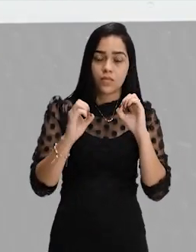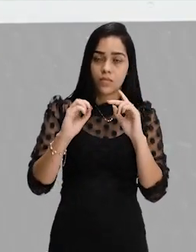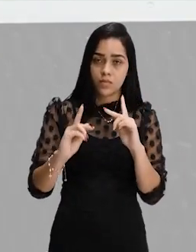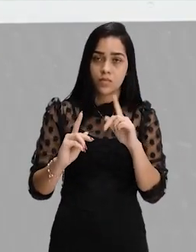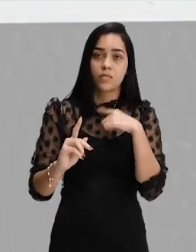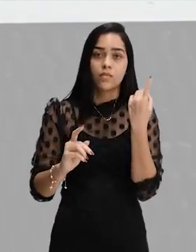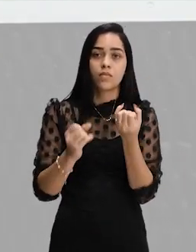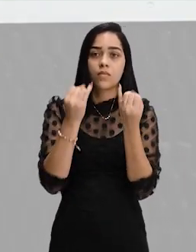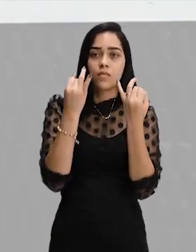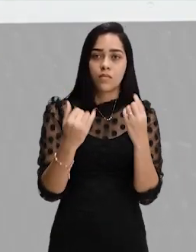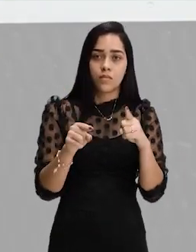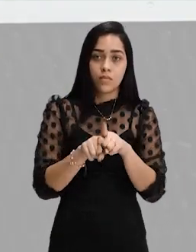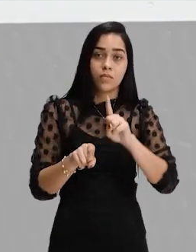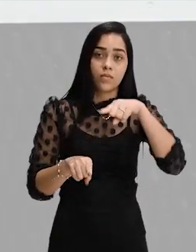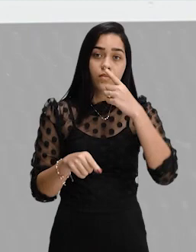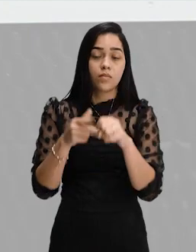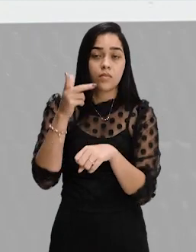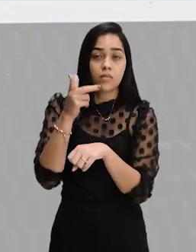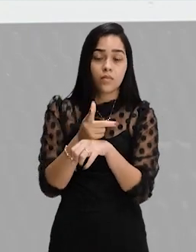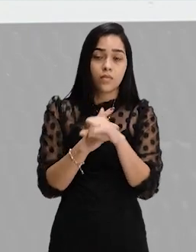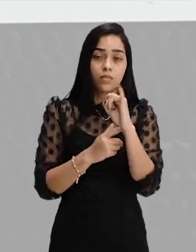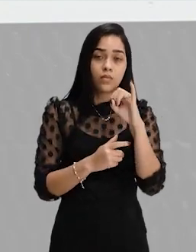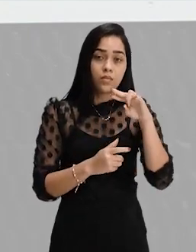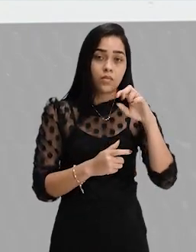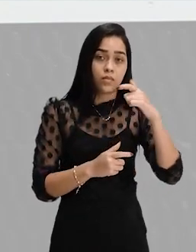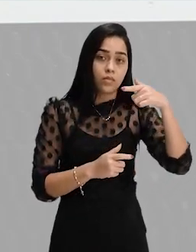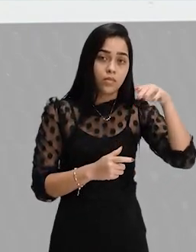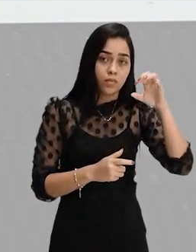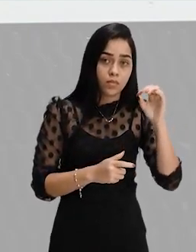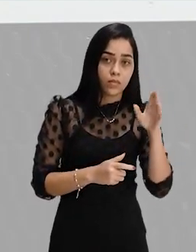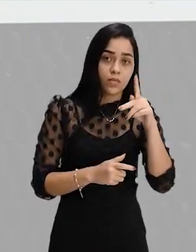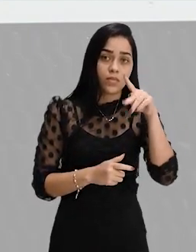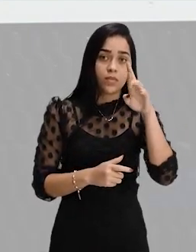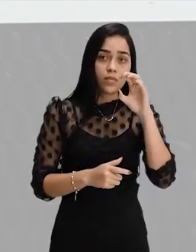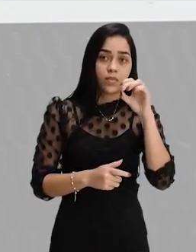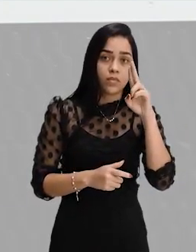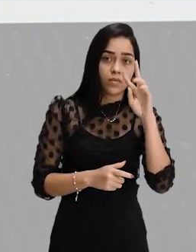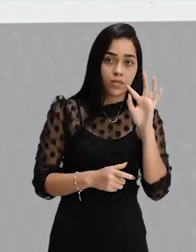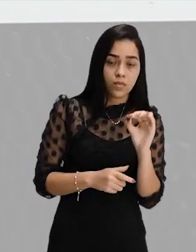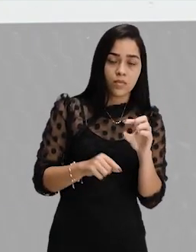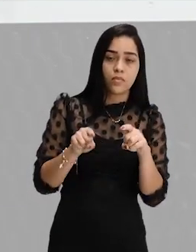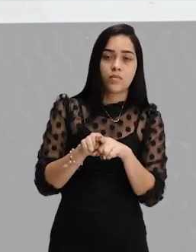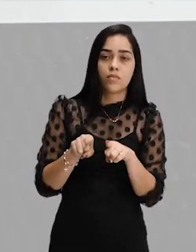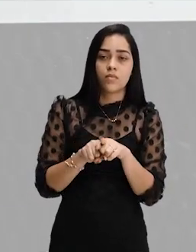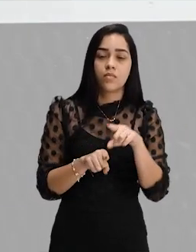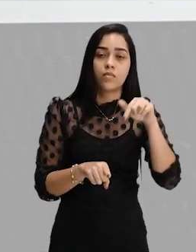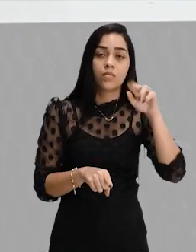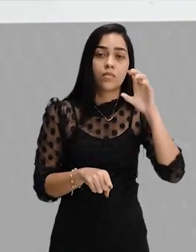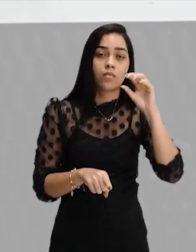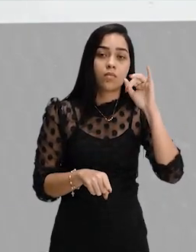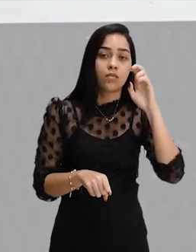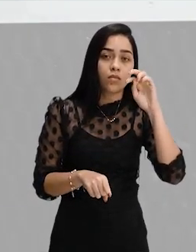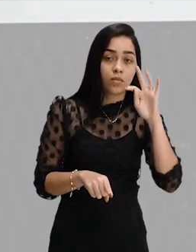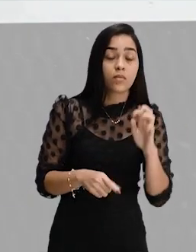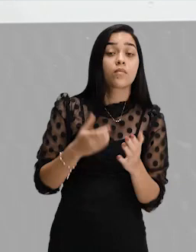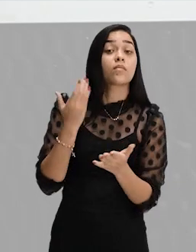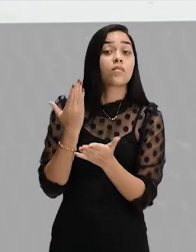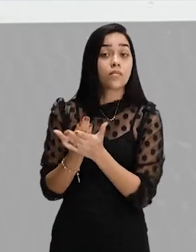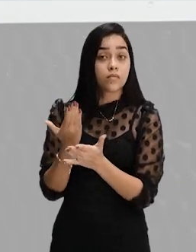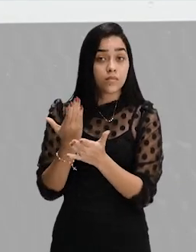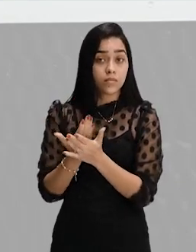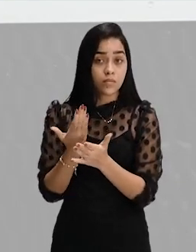Ainda vamos falar aqui em outros vídeos de inequação produto e inequação quociente, tá?